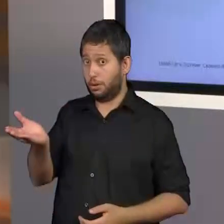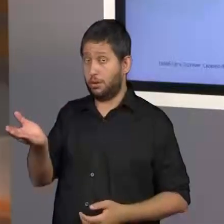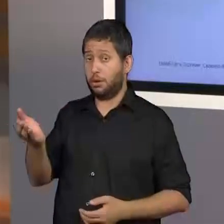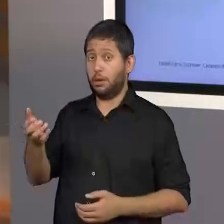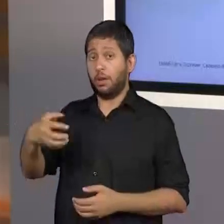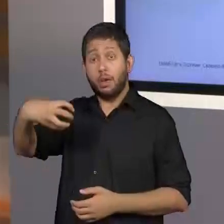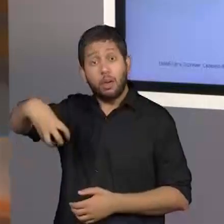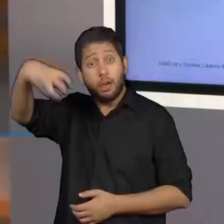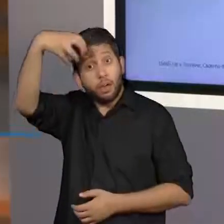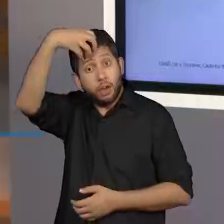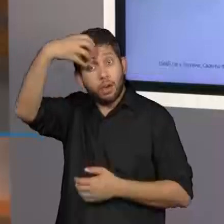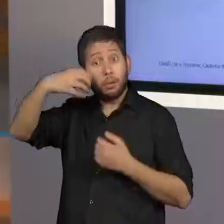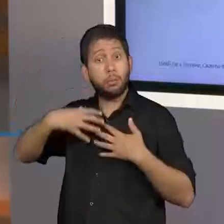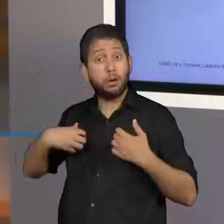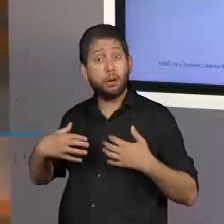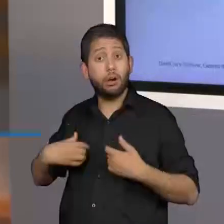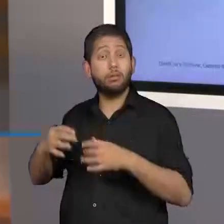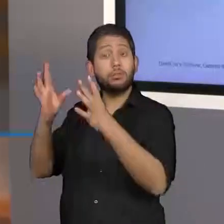descrito?